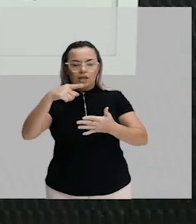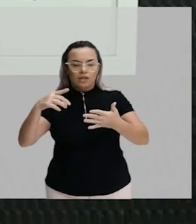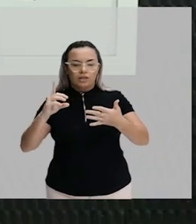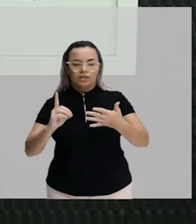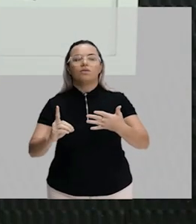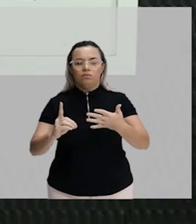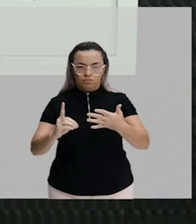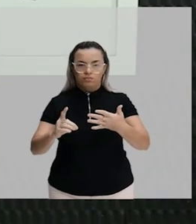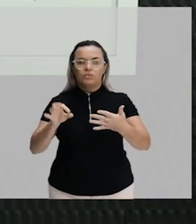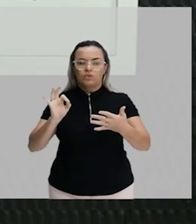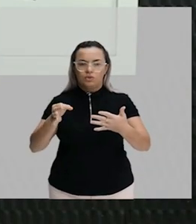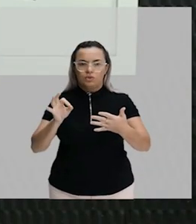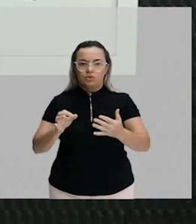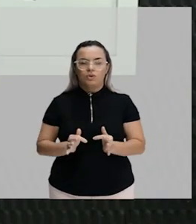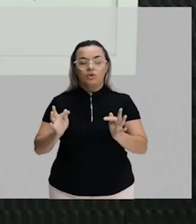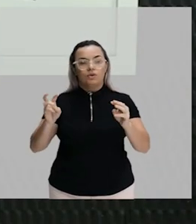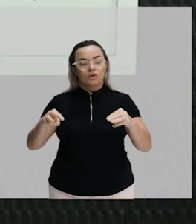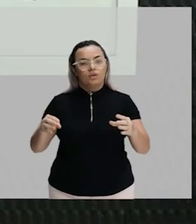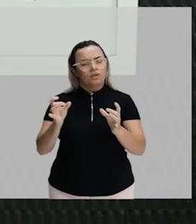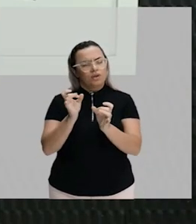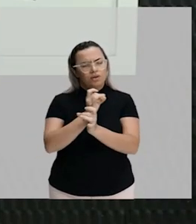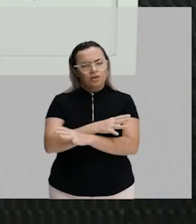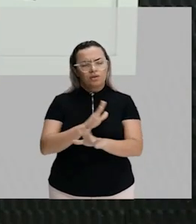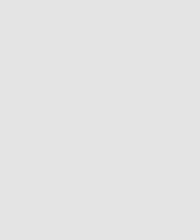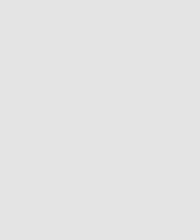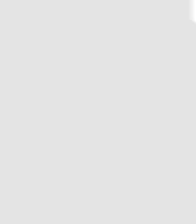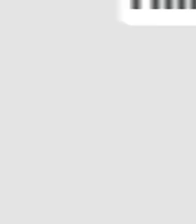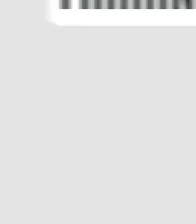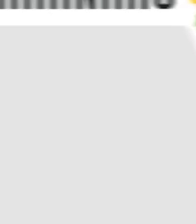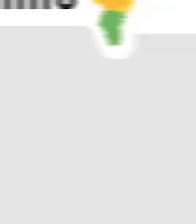então com isso nós finalizamos a aula de hoje e até a